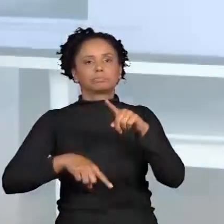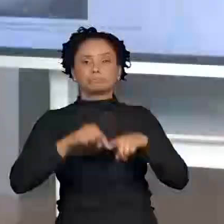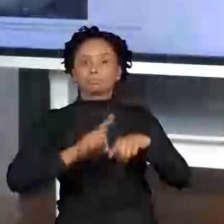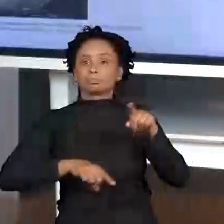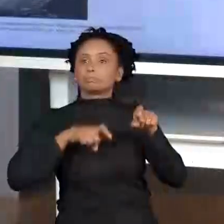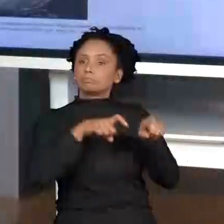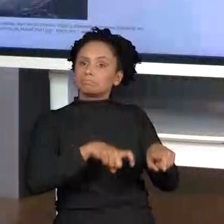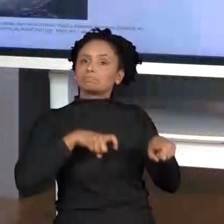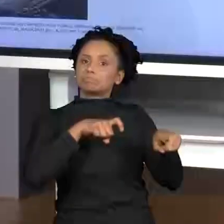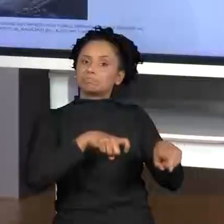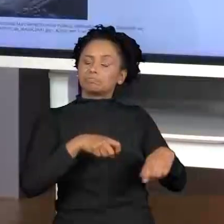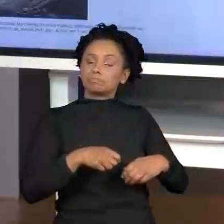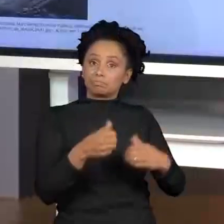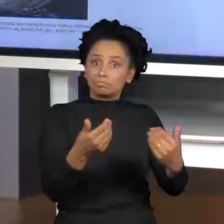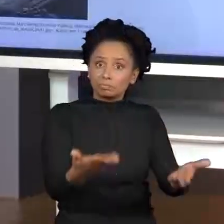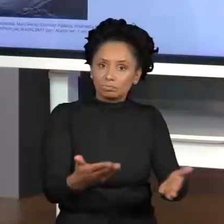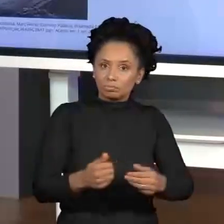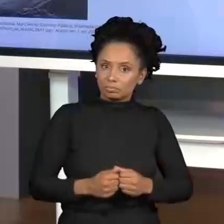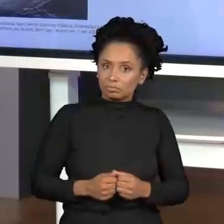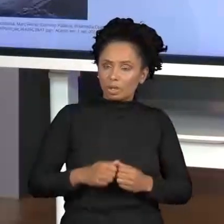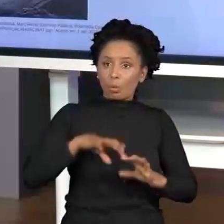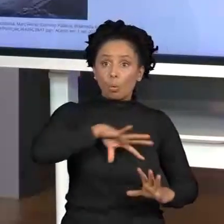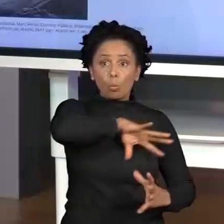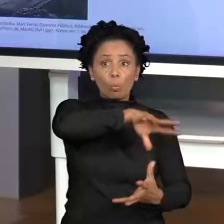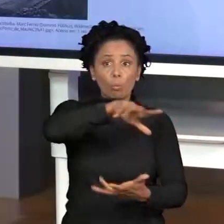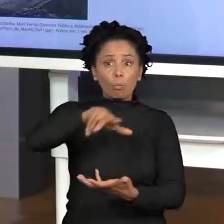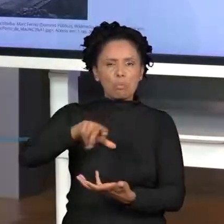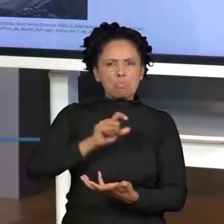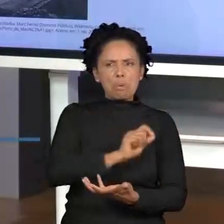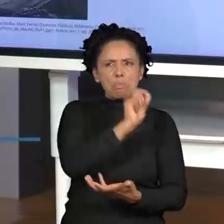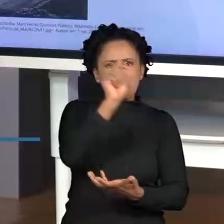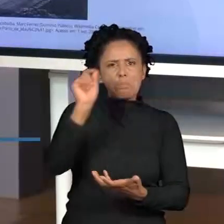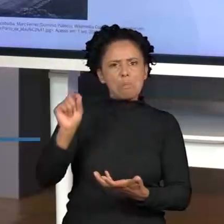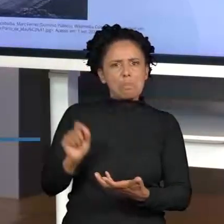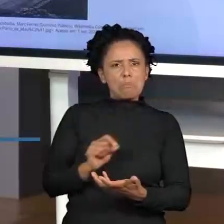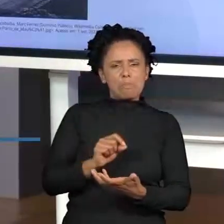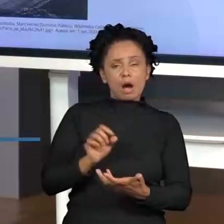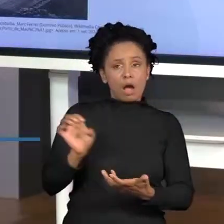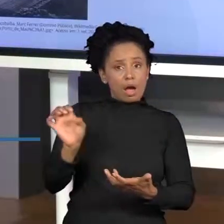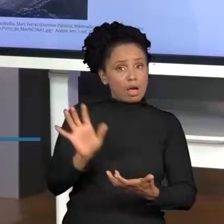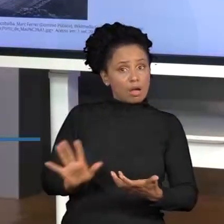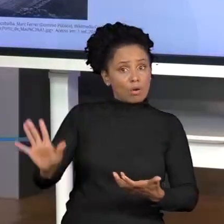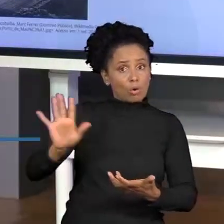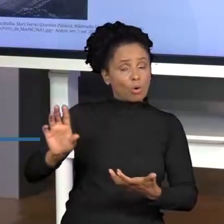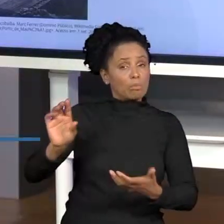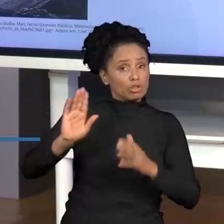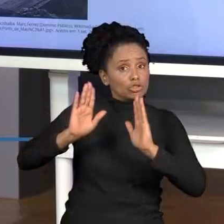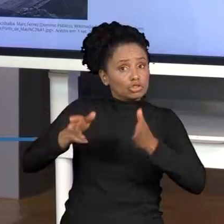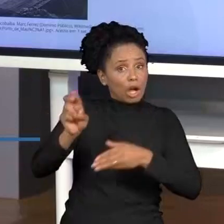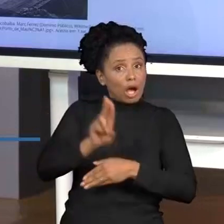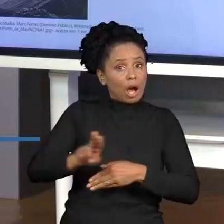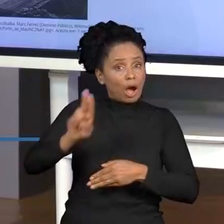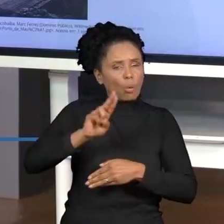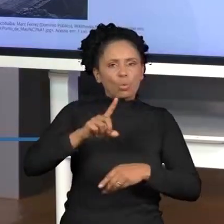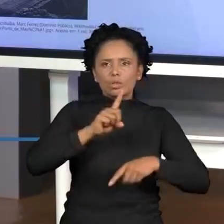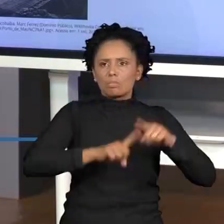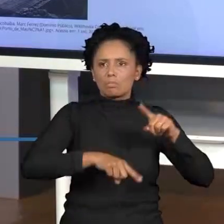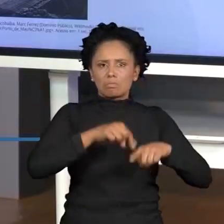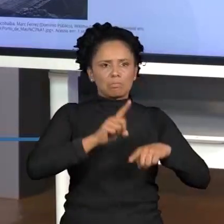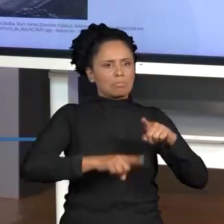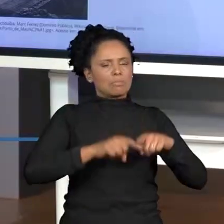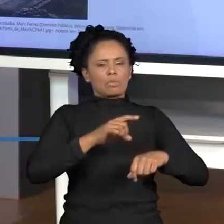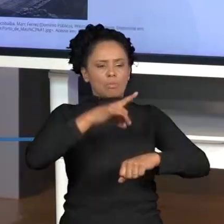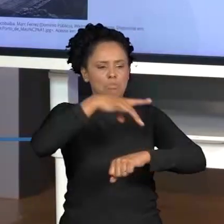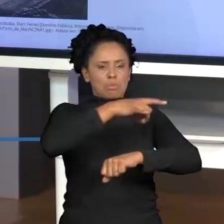quê? É uma tendência mundial. Na Europa já acontecia aí, já a utilização de transporte por meio aí das